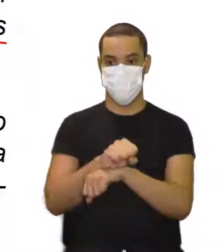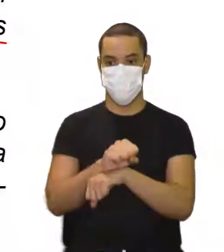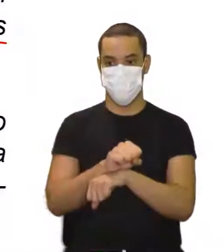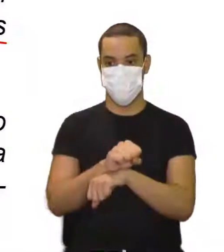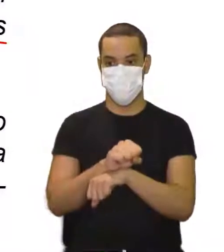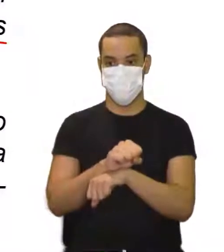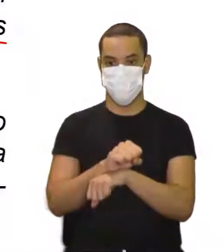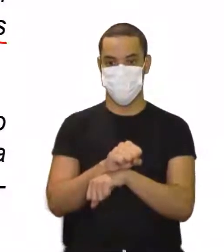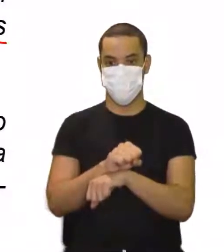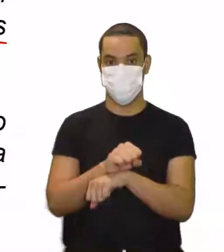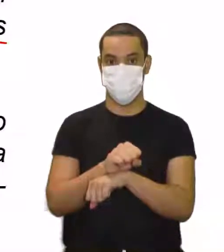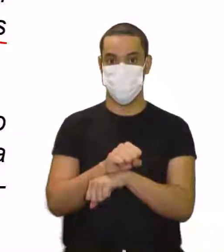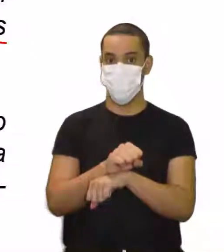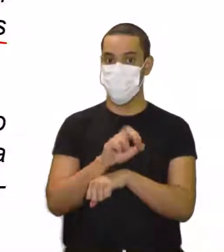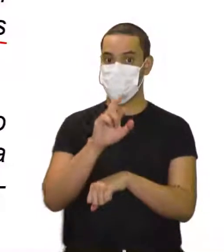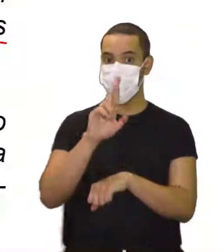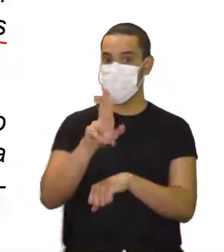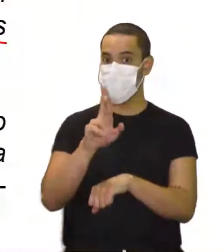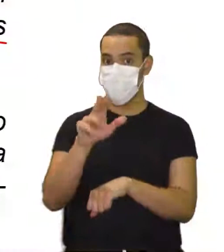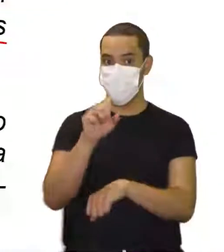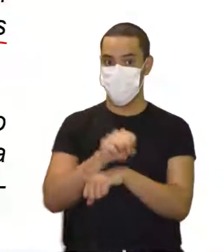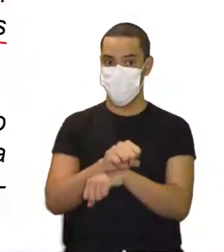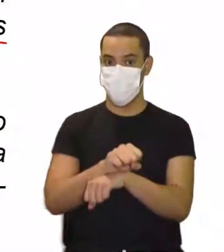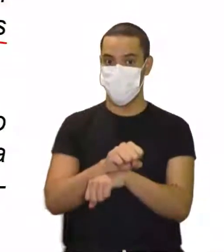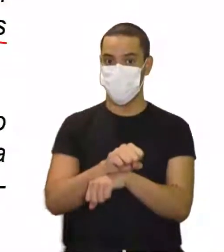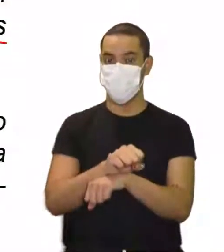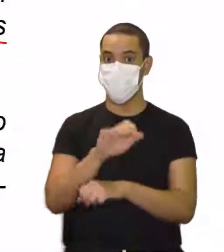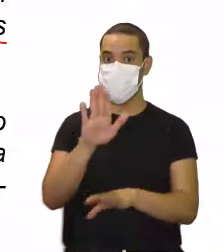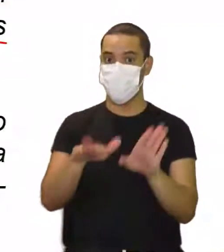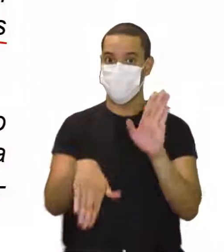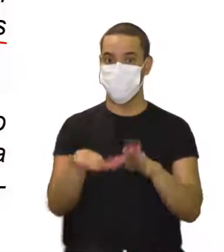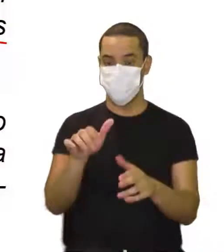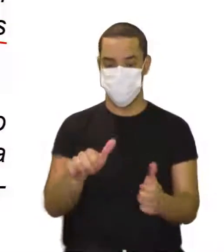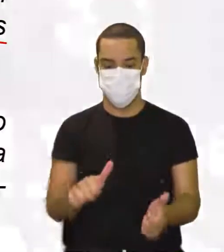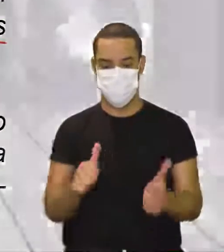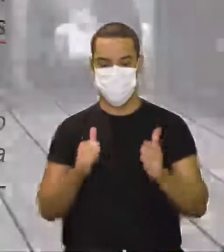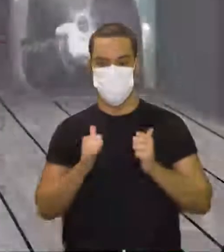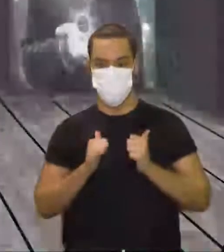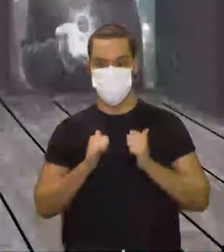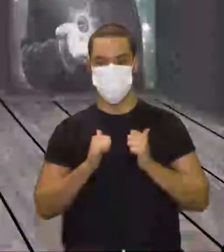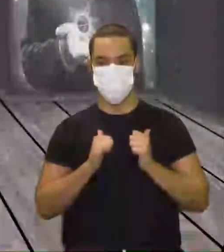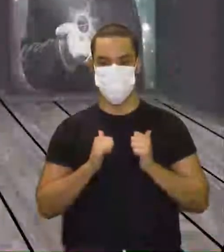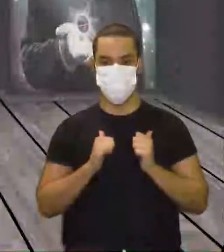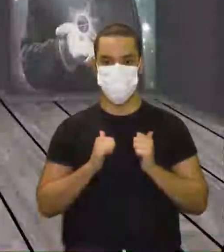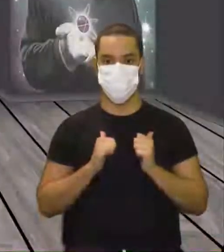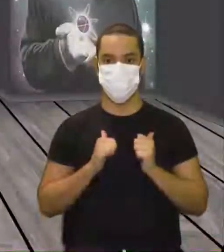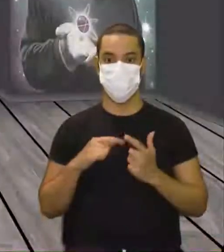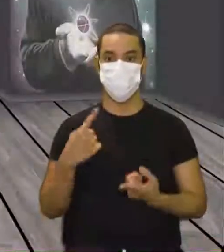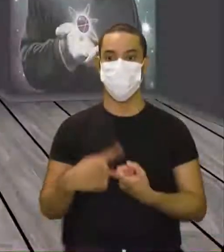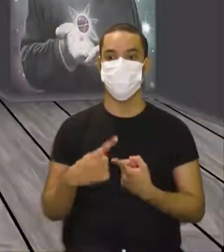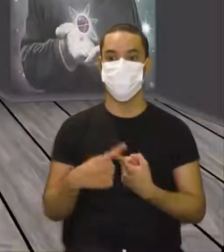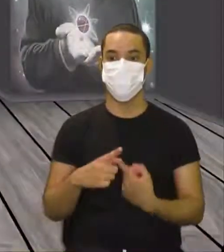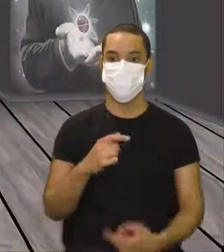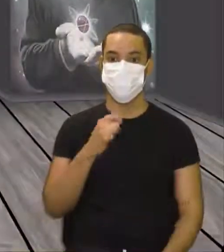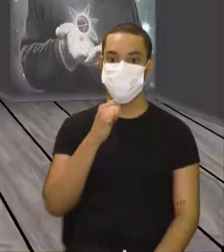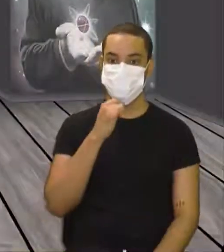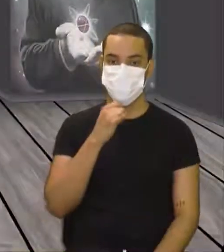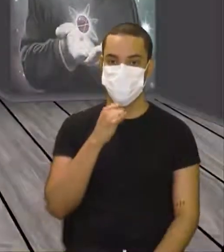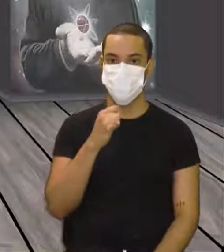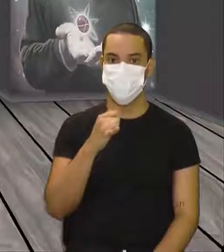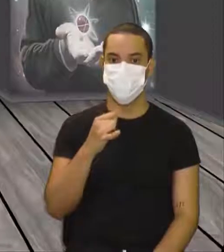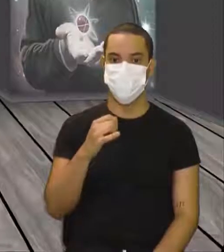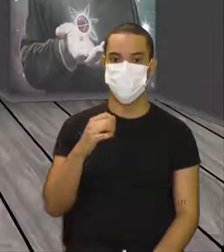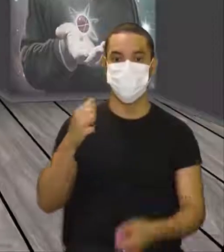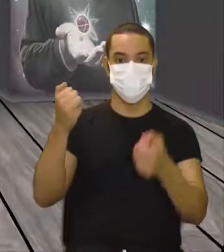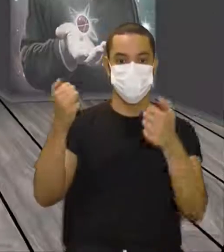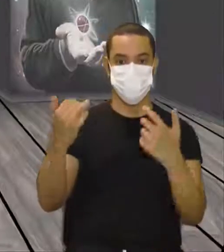está parado, ele está em repouso. Como assim? Pessoal, dá uma olhada aqui. Quando eu falo assim,